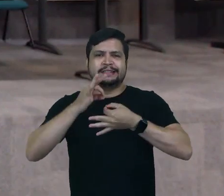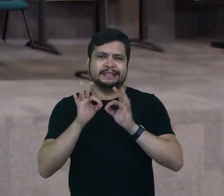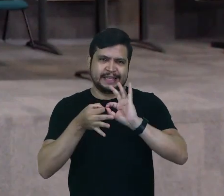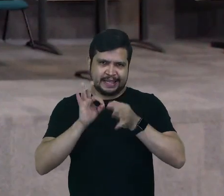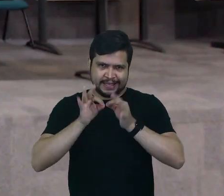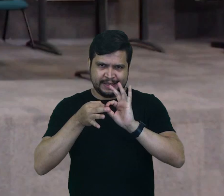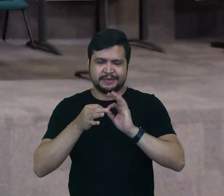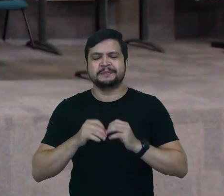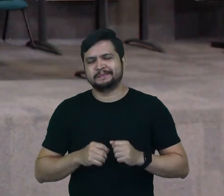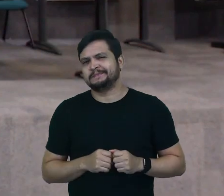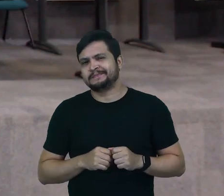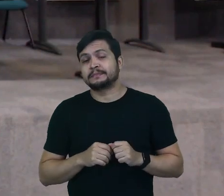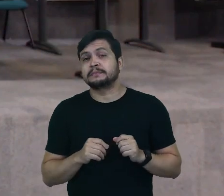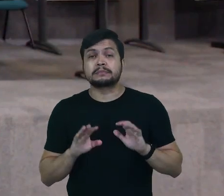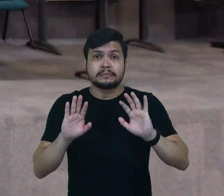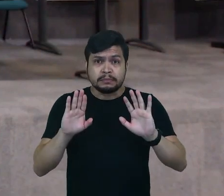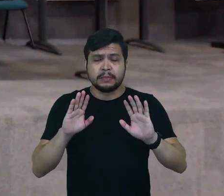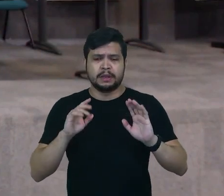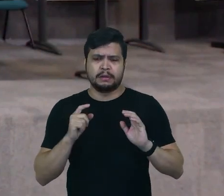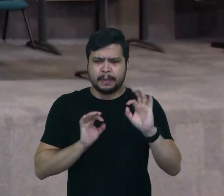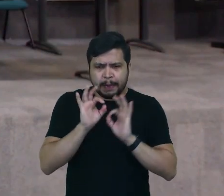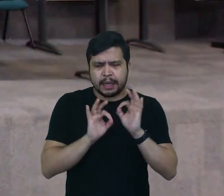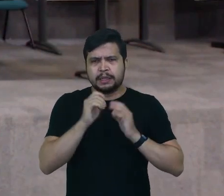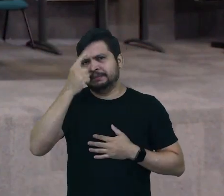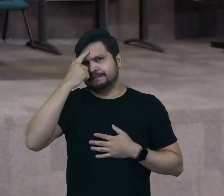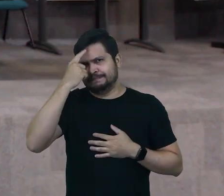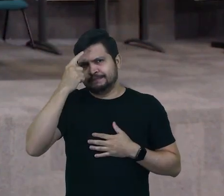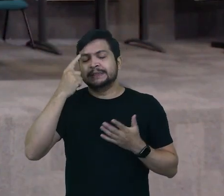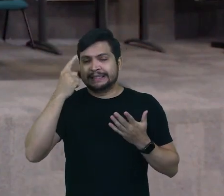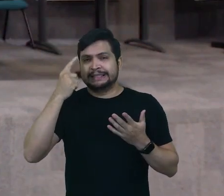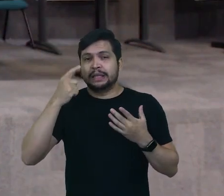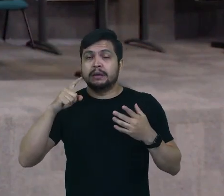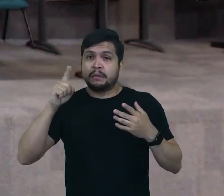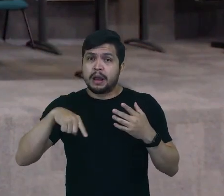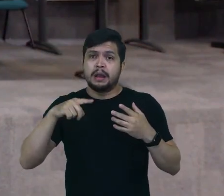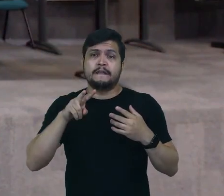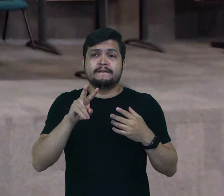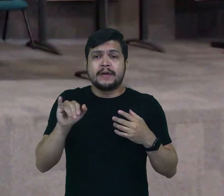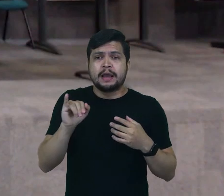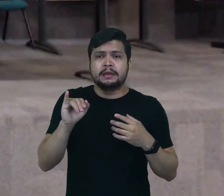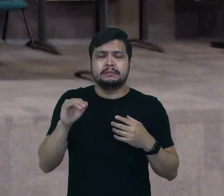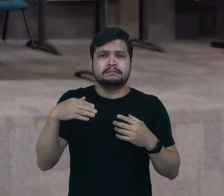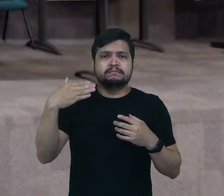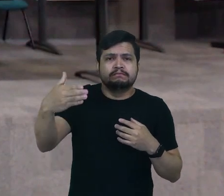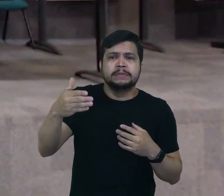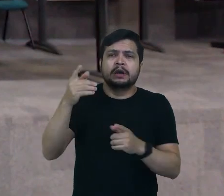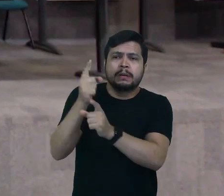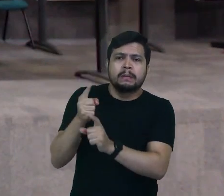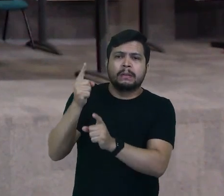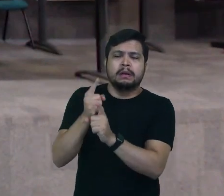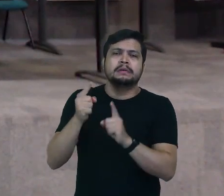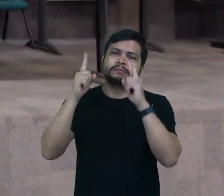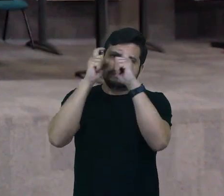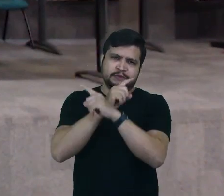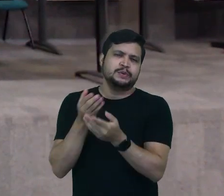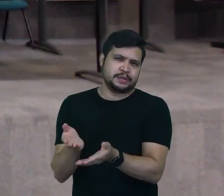me preparei muito para o pior, assim, que eu ia enfrentar coisas muito terríveis. E, assim,